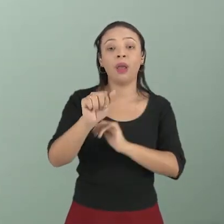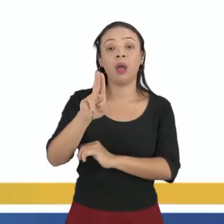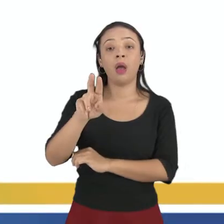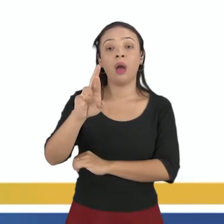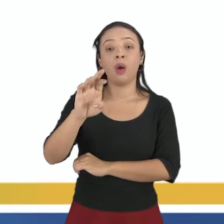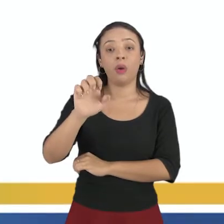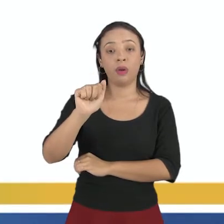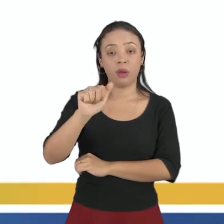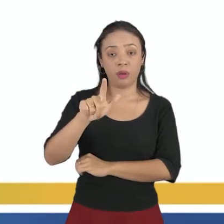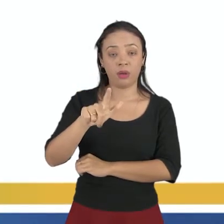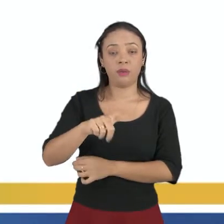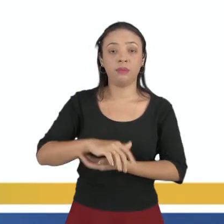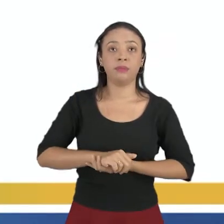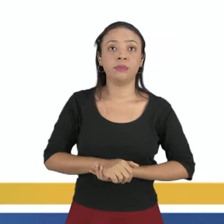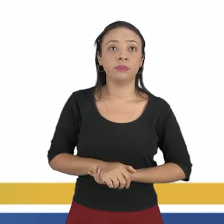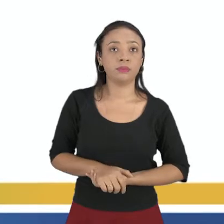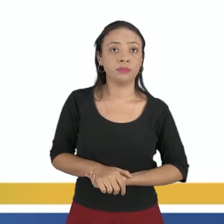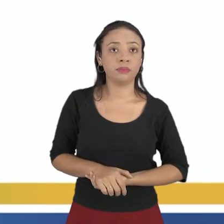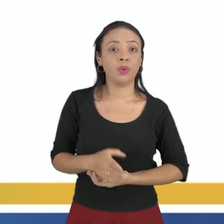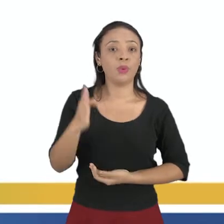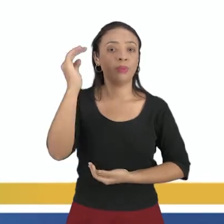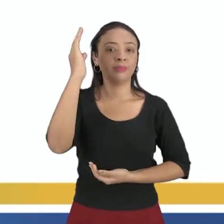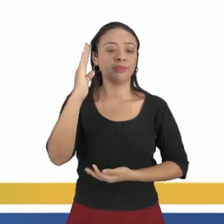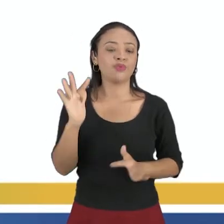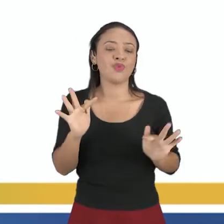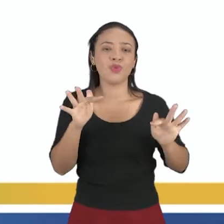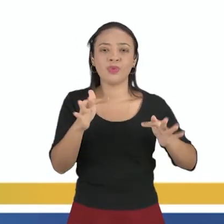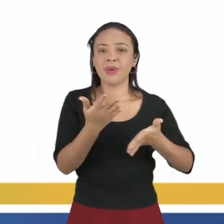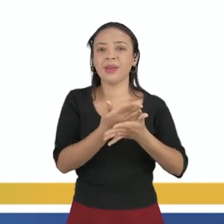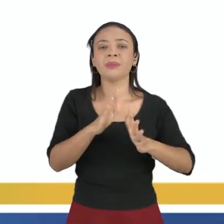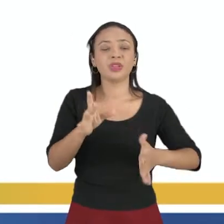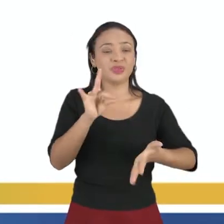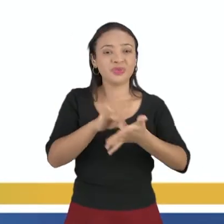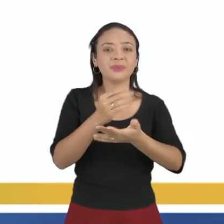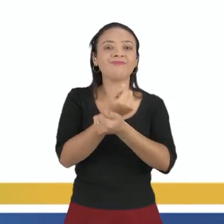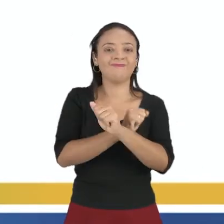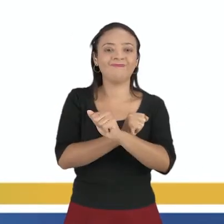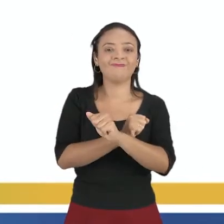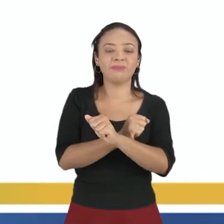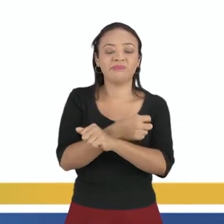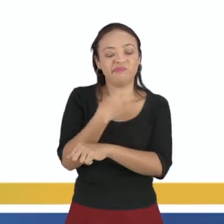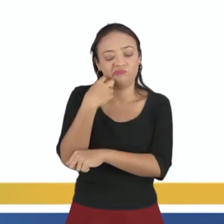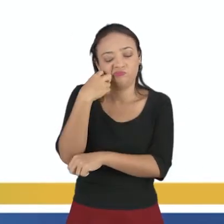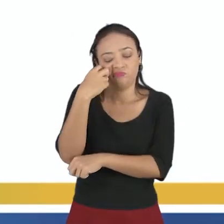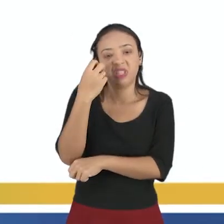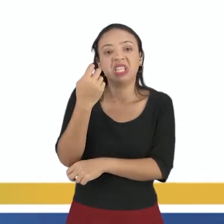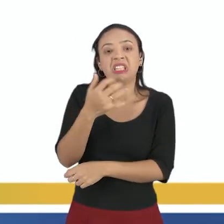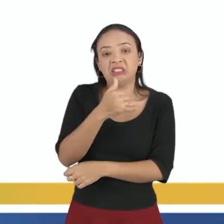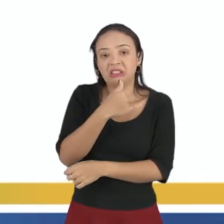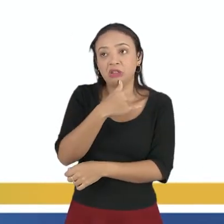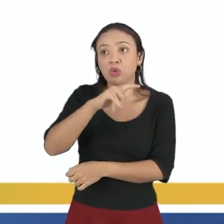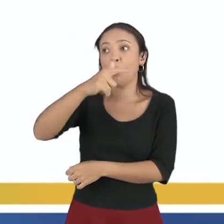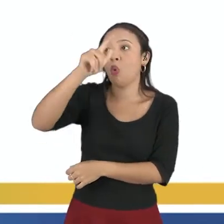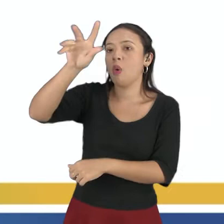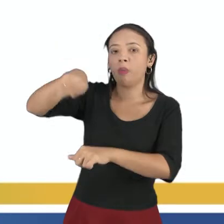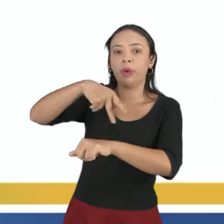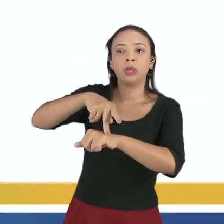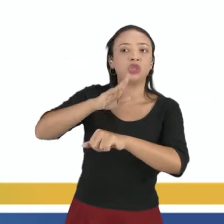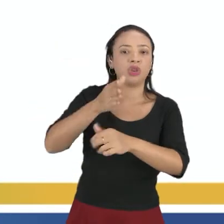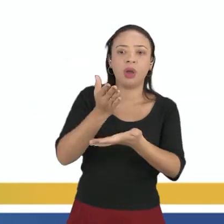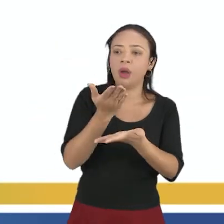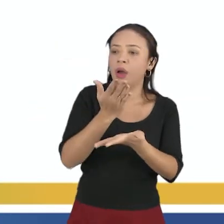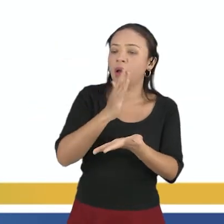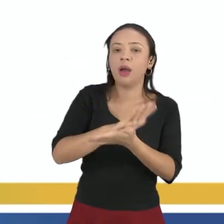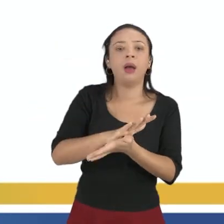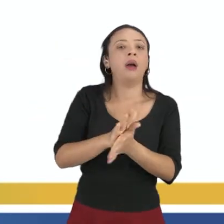Isabel. Mas aí o Brasil foi o último país a abolir a escravidão, para nossa vergonha, né? Quando todo mundo lá fora já tinha abolido a escravidão.